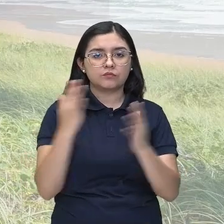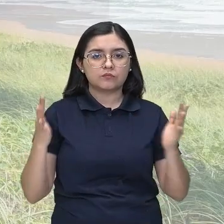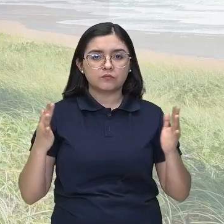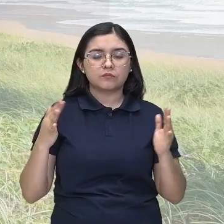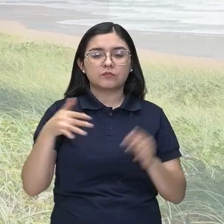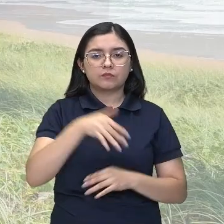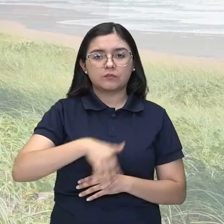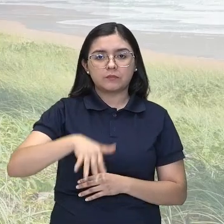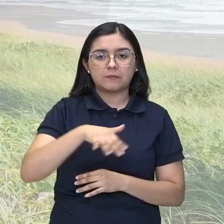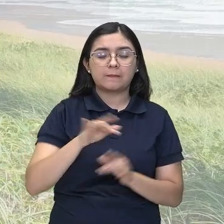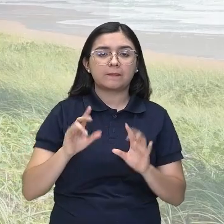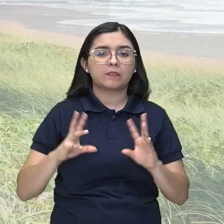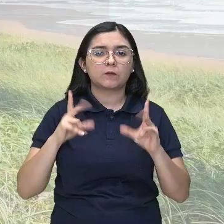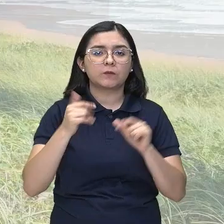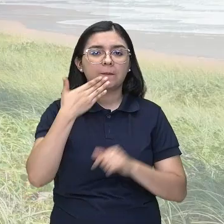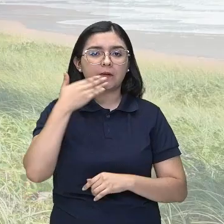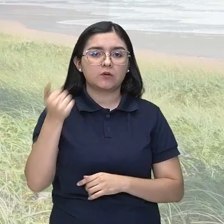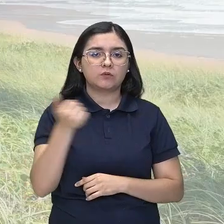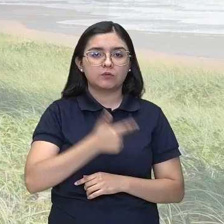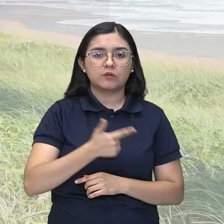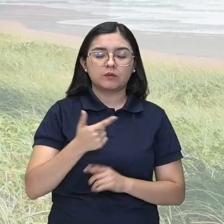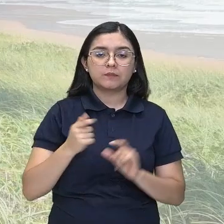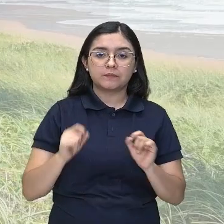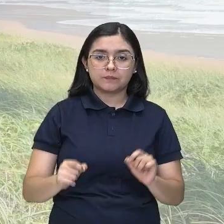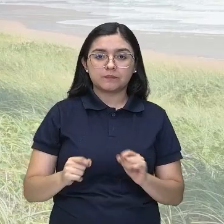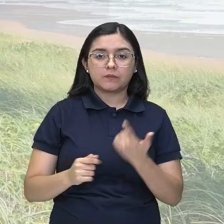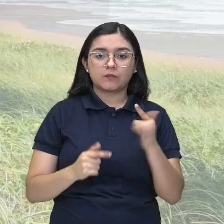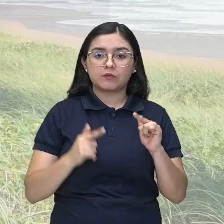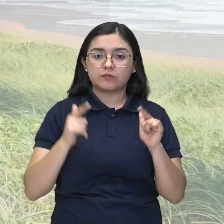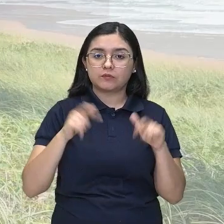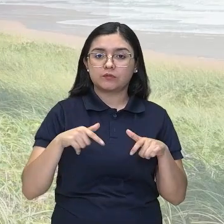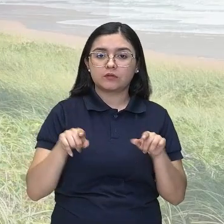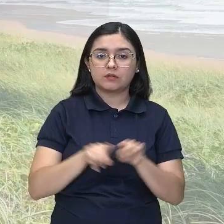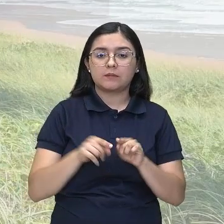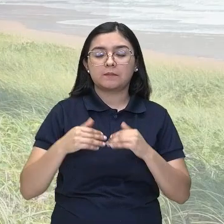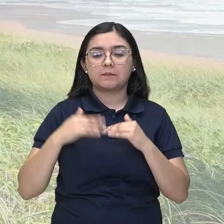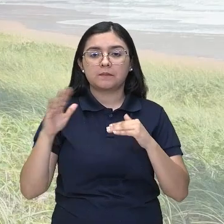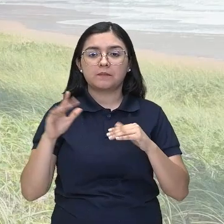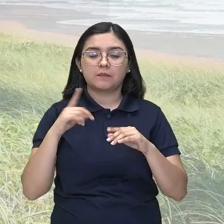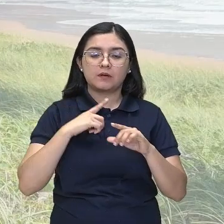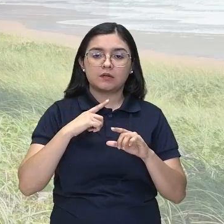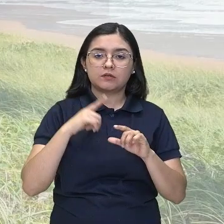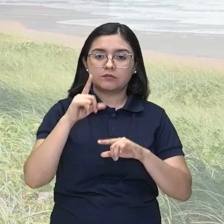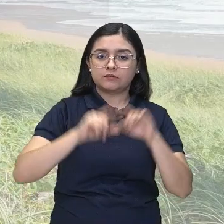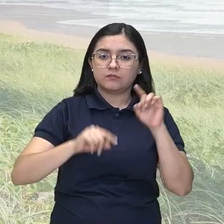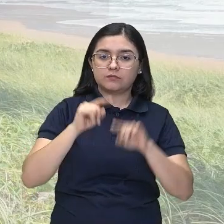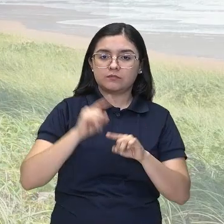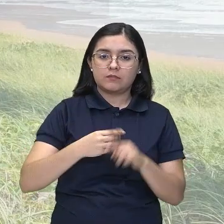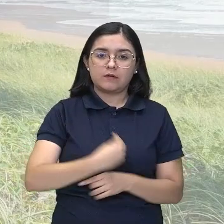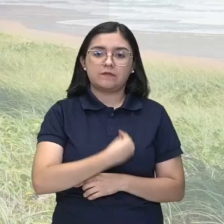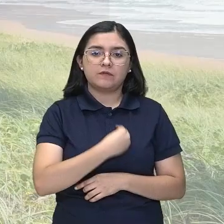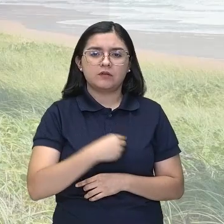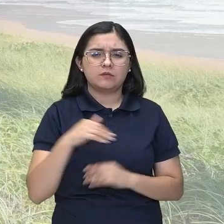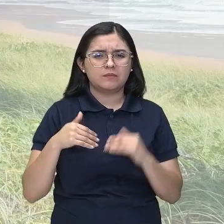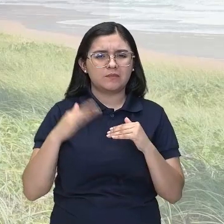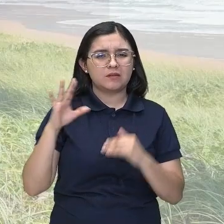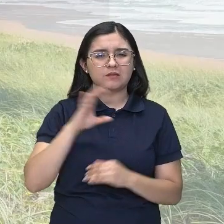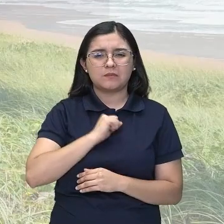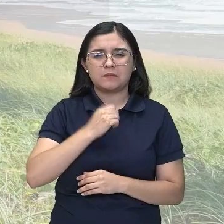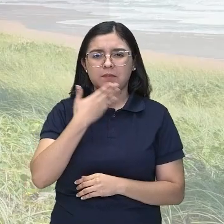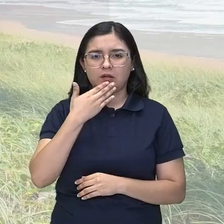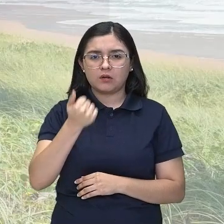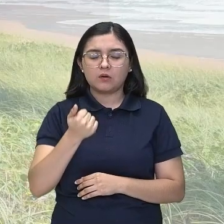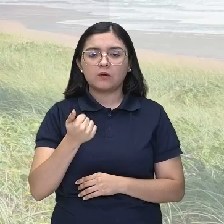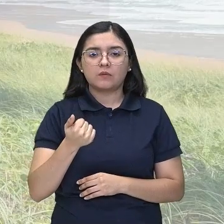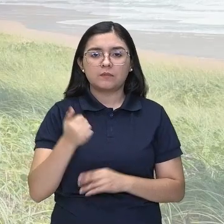nossos bosques, e tudo é melhor, tem mais estrelas, tem mais flores, tem mais vida, e a nossa vida também tem mais amores, é uma vida melhor, é uma vida